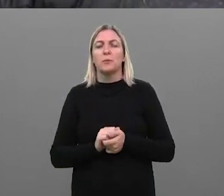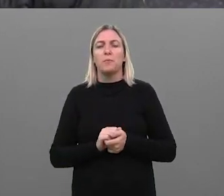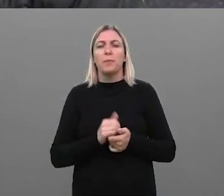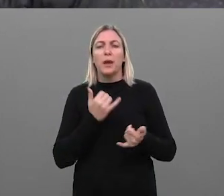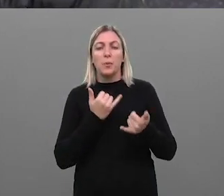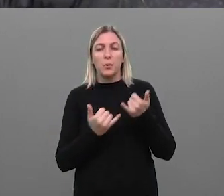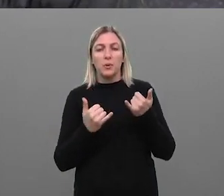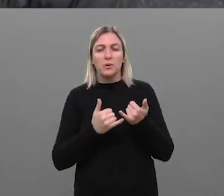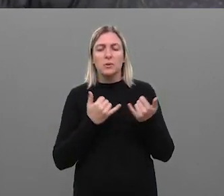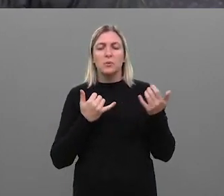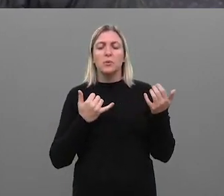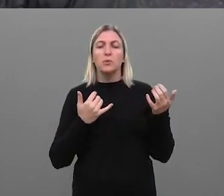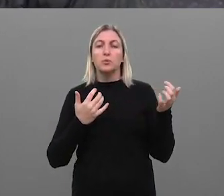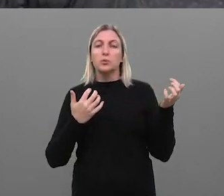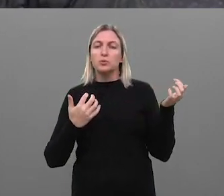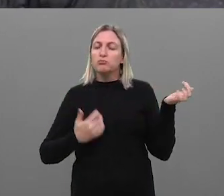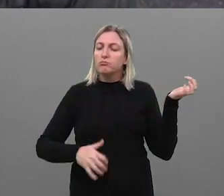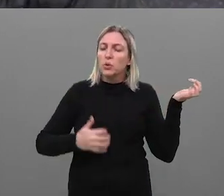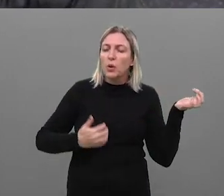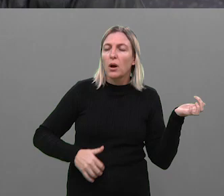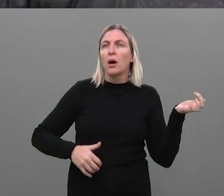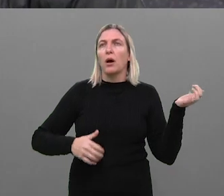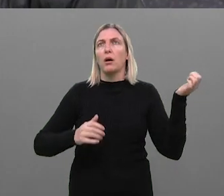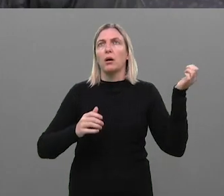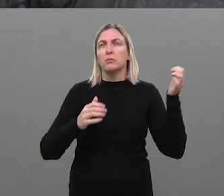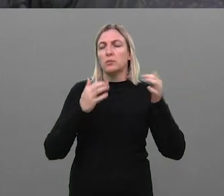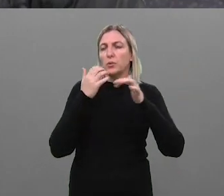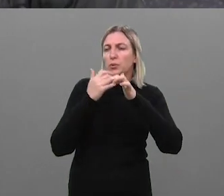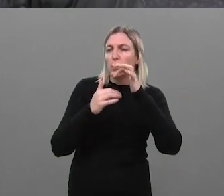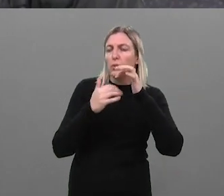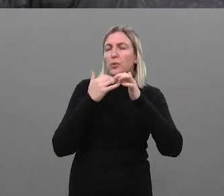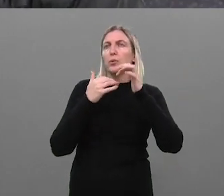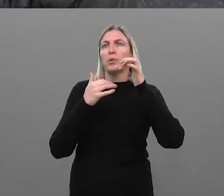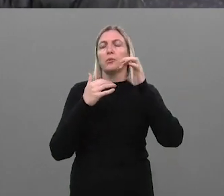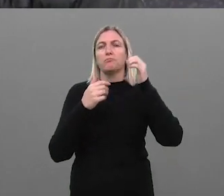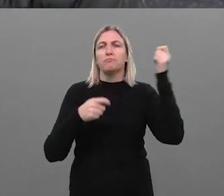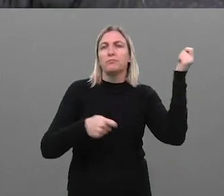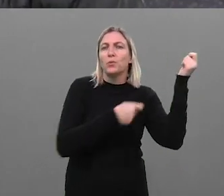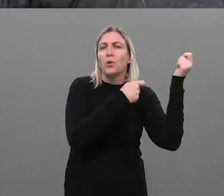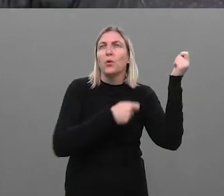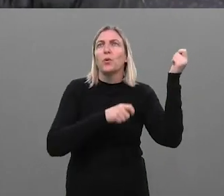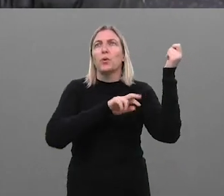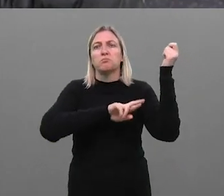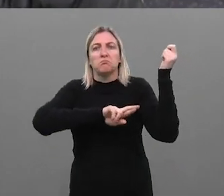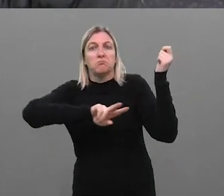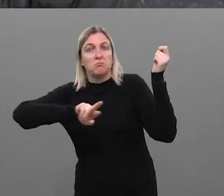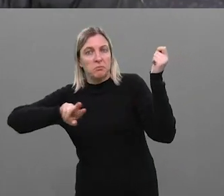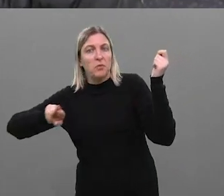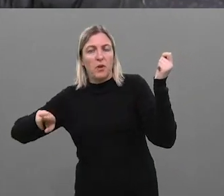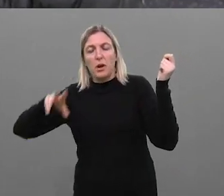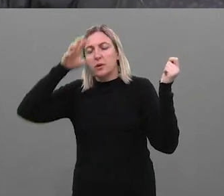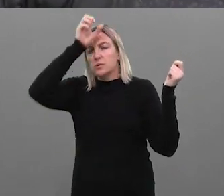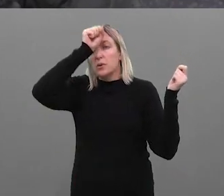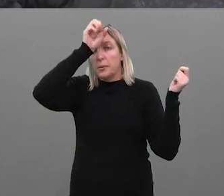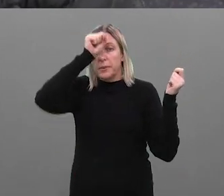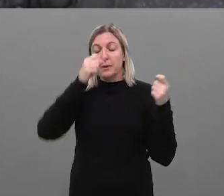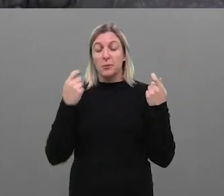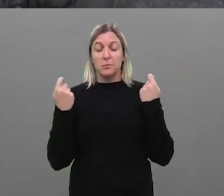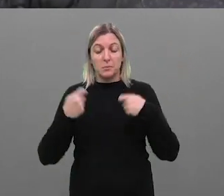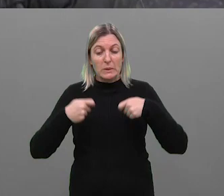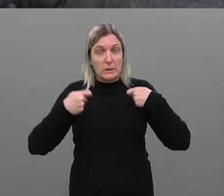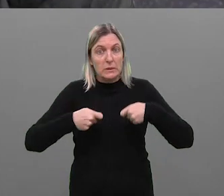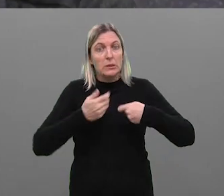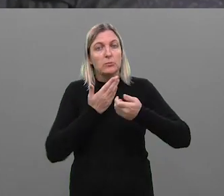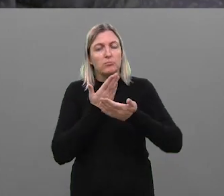para você tocar um instrumento com certeza são milhares de horas de estudo para você chegar lá e tocar